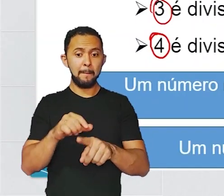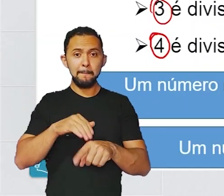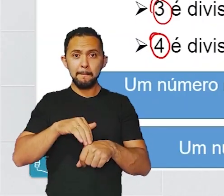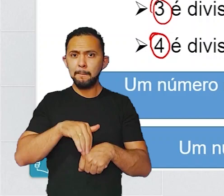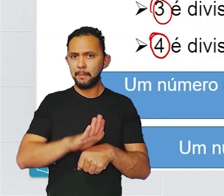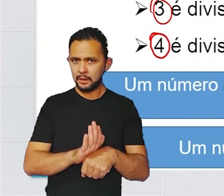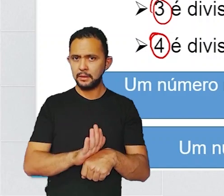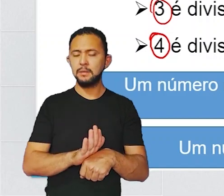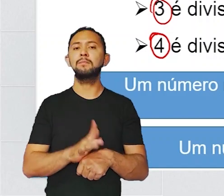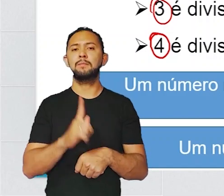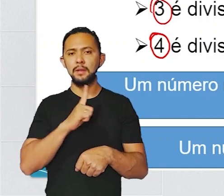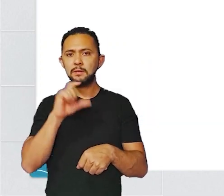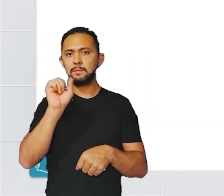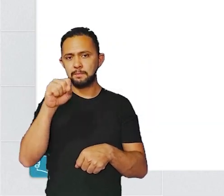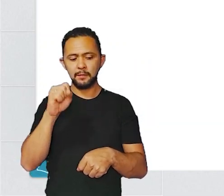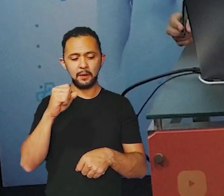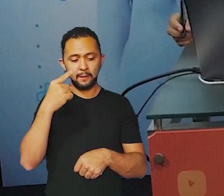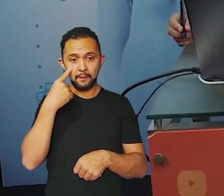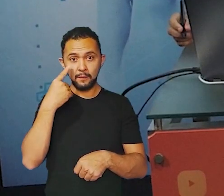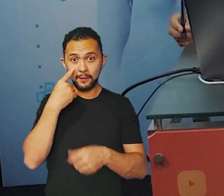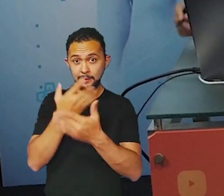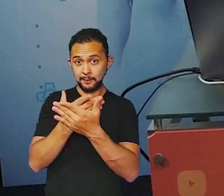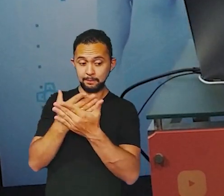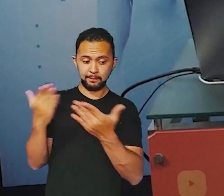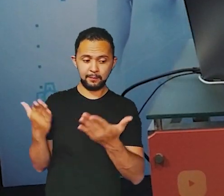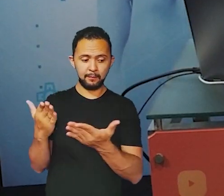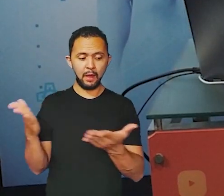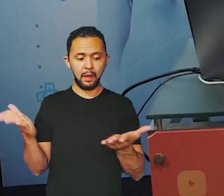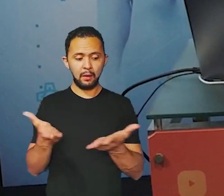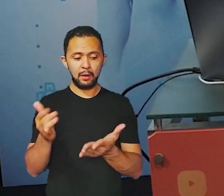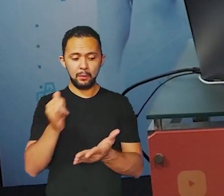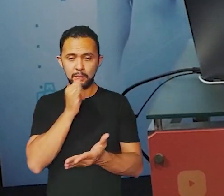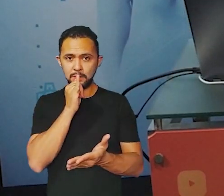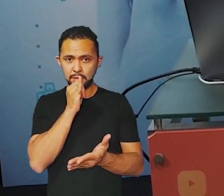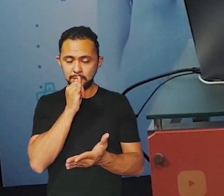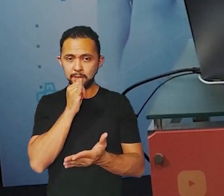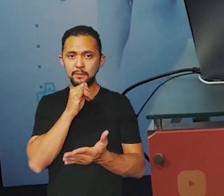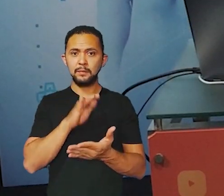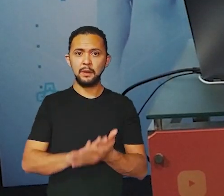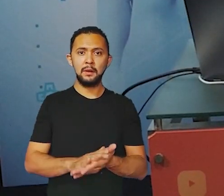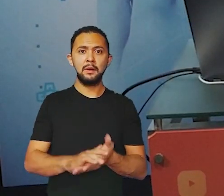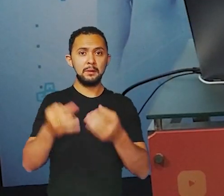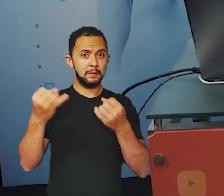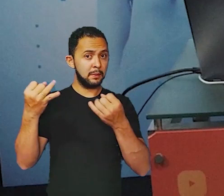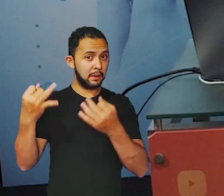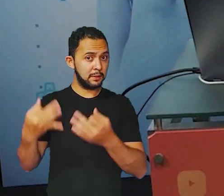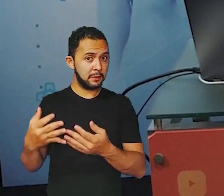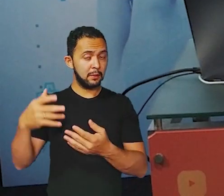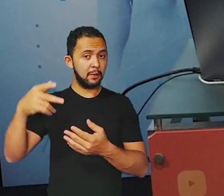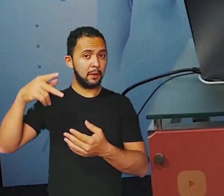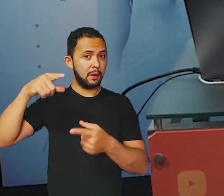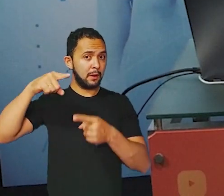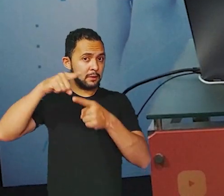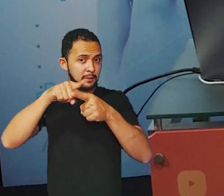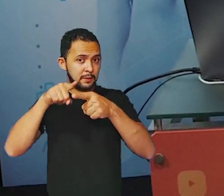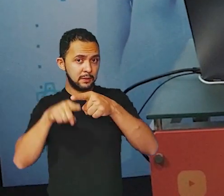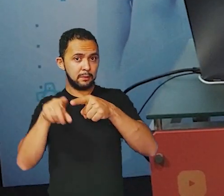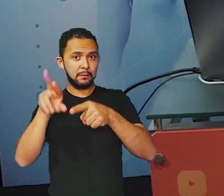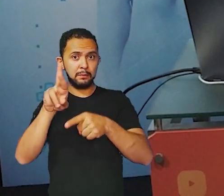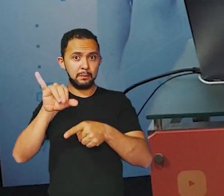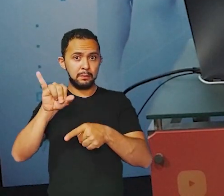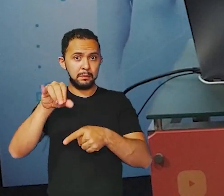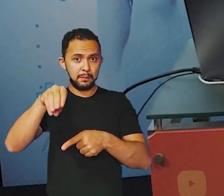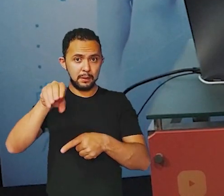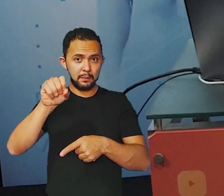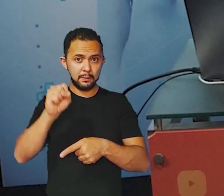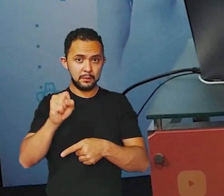compostos? Sim, tem mais. E nós vamos ver aqui, ó. Nós vamos falar sobre a decomposição em fatores primos e aí nós vamos lembrar logo